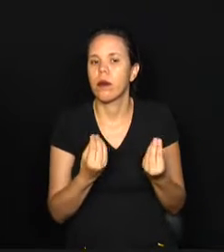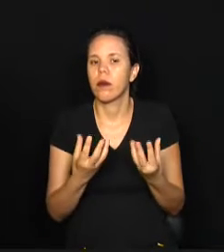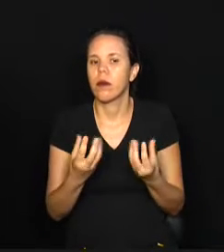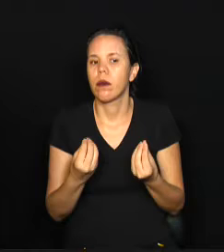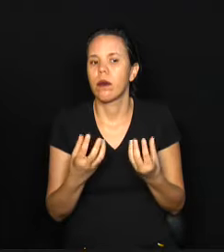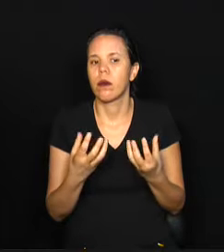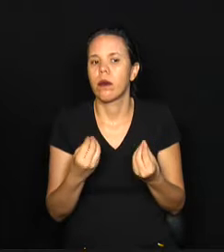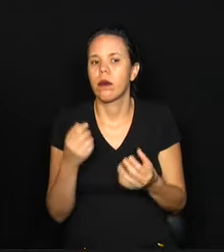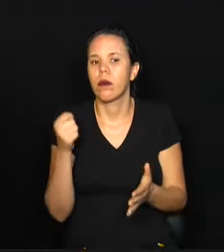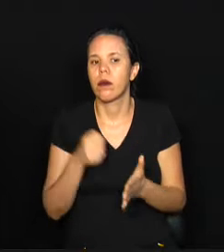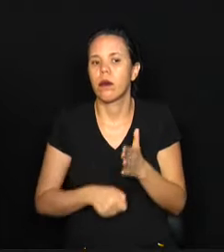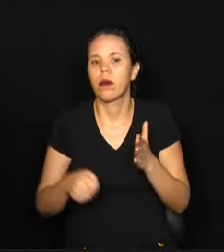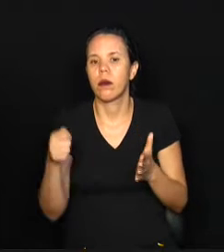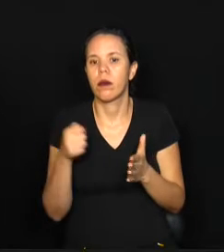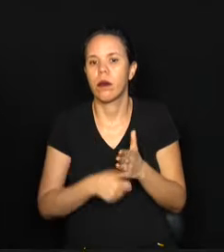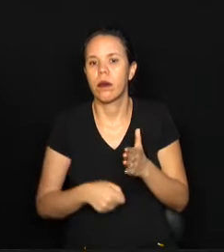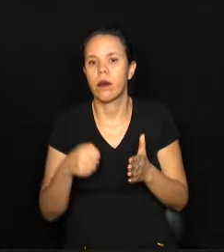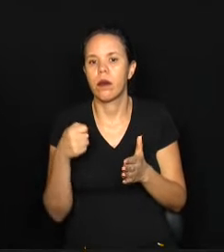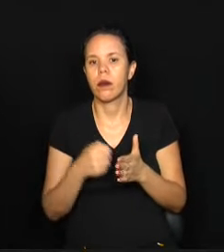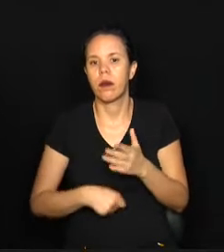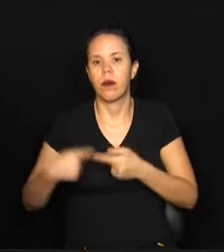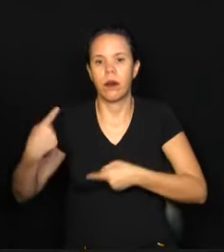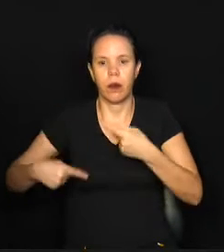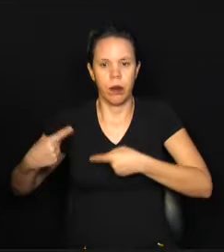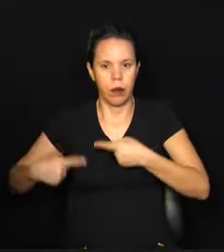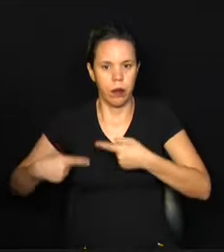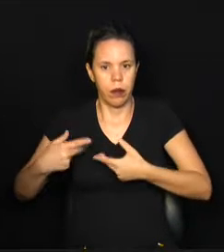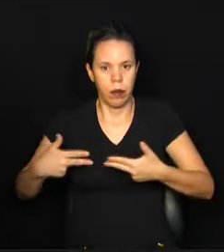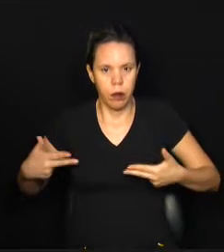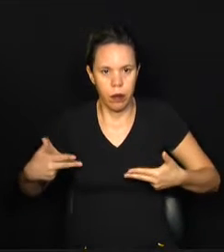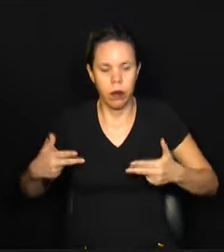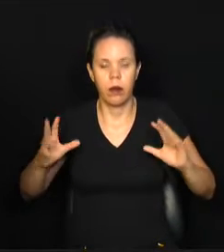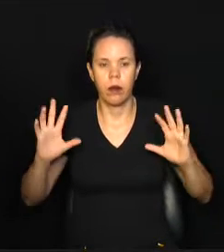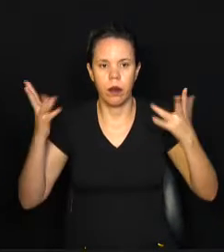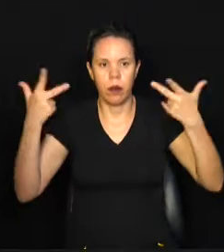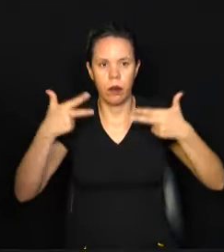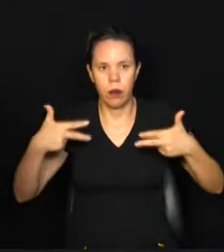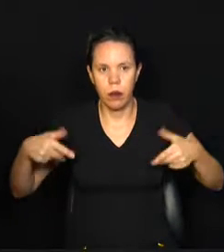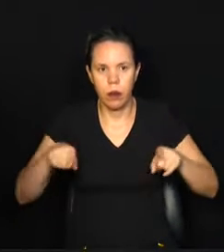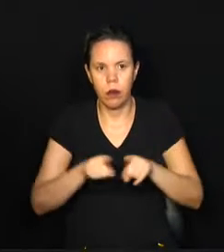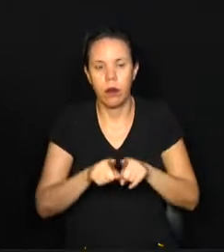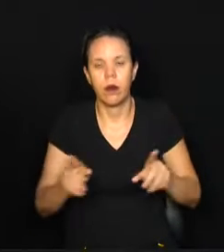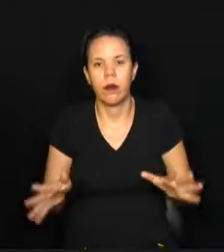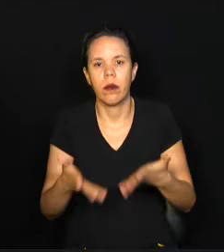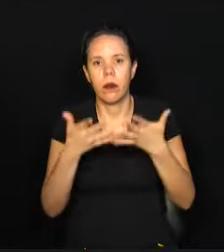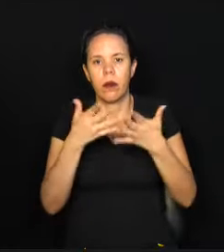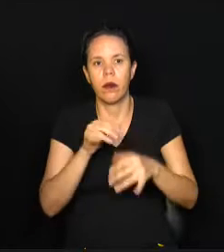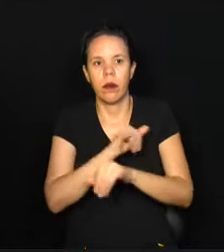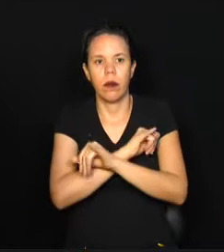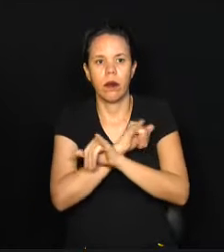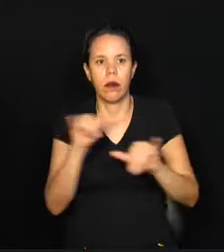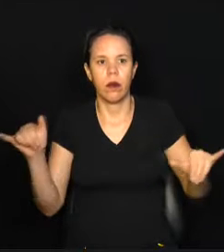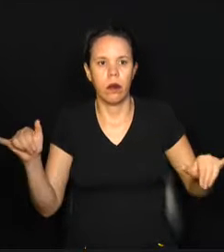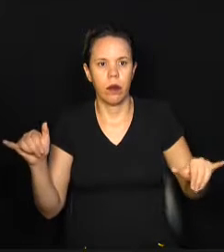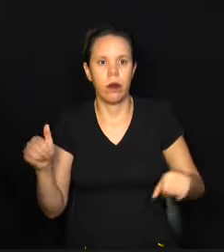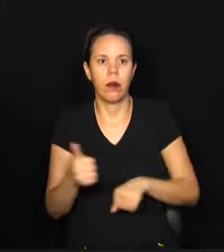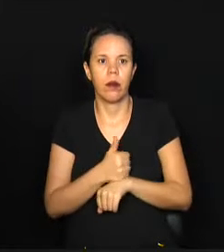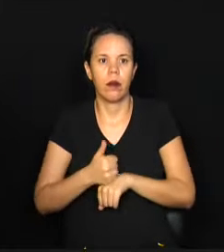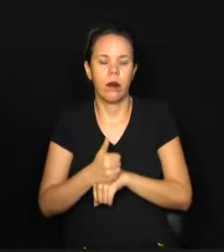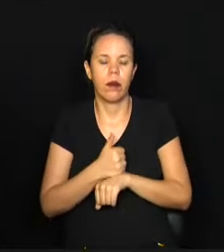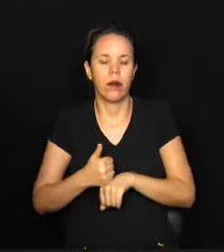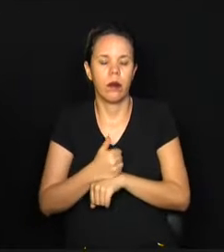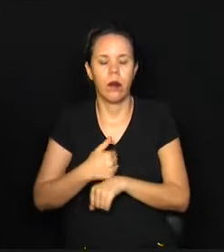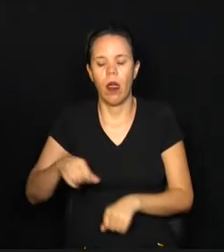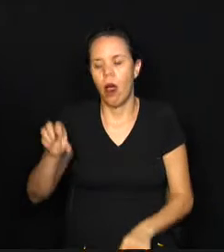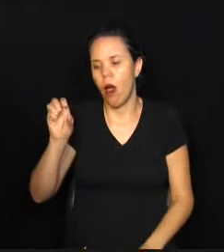muitas batalhas, muitas discussões, muitos eventos para popularizar a optometria, onde